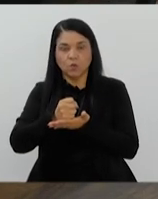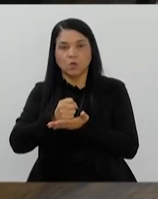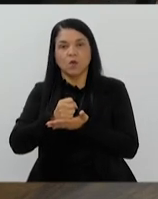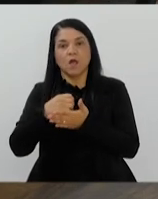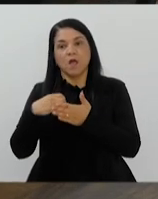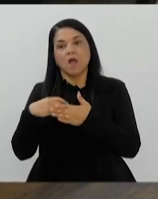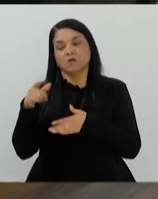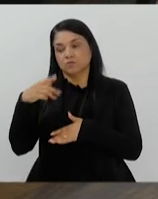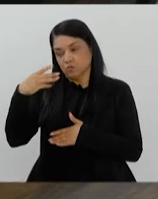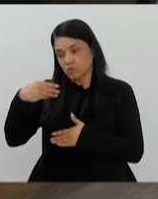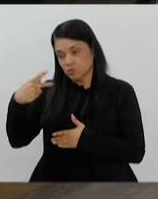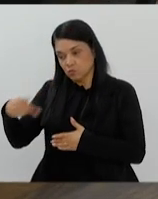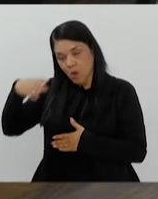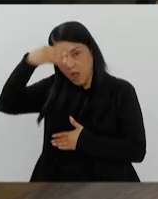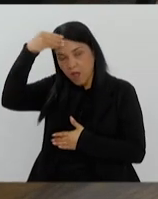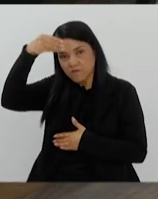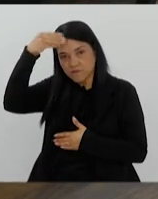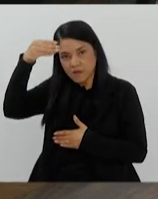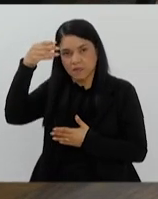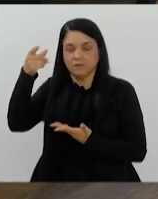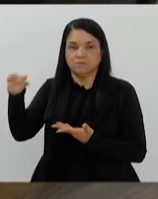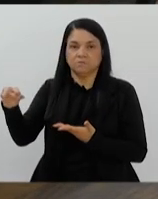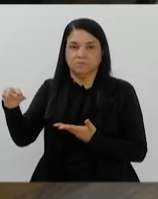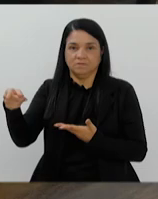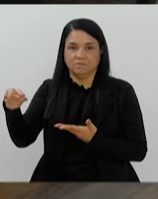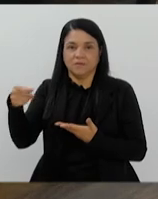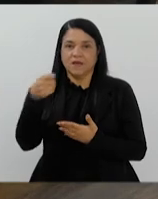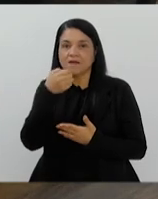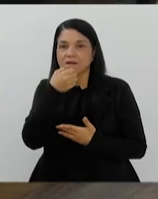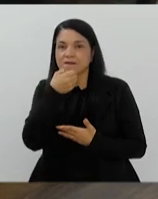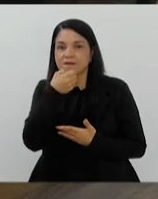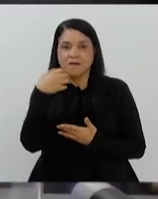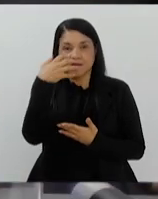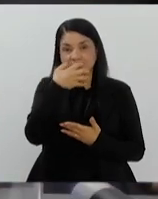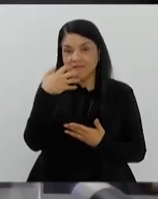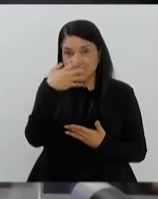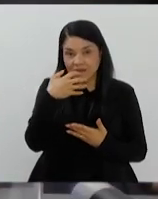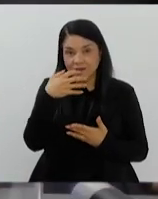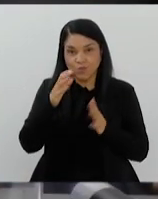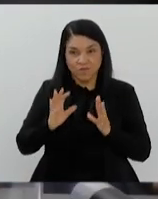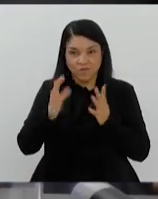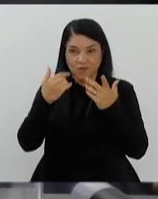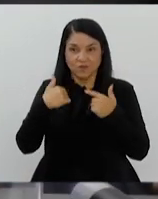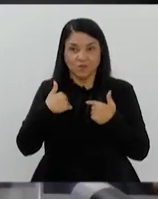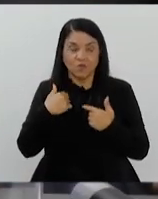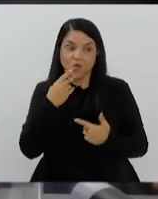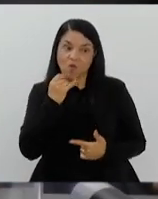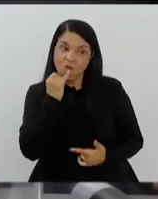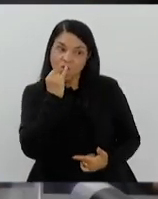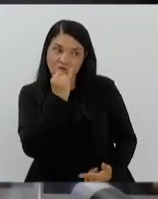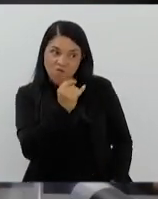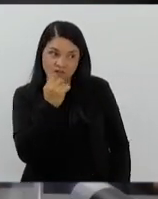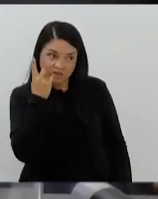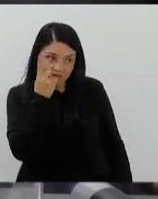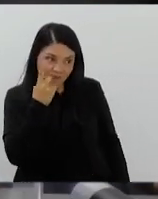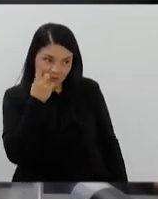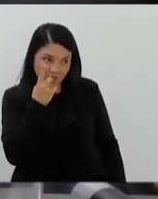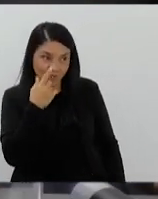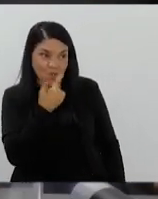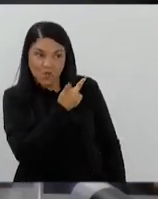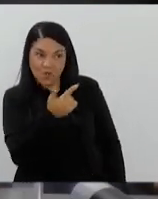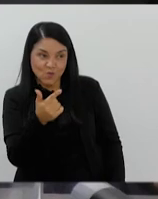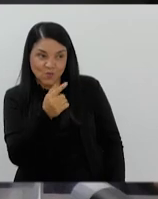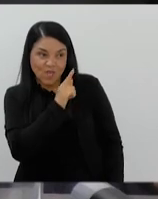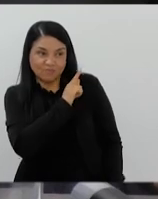cantar no evento a senhora já disse que ela não recebeu nada Deputado eu disse que eu não tenho nenhuma ingerência sobre